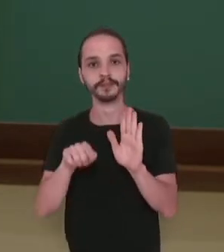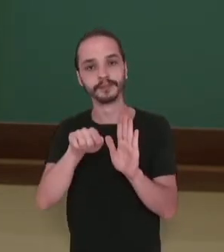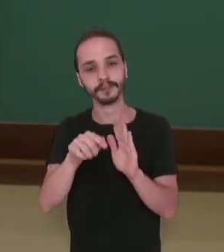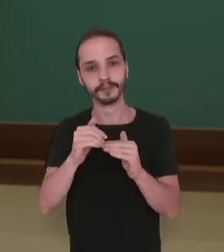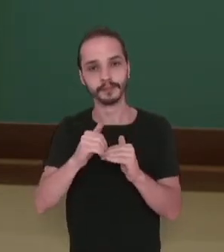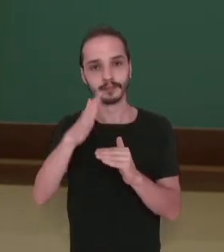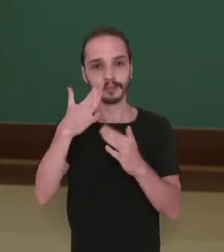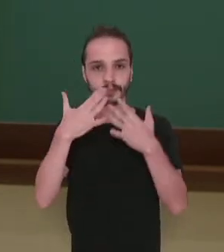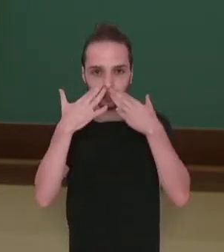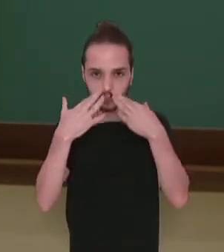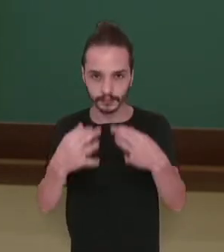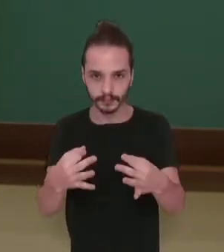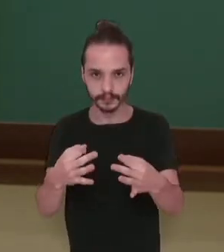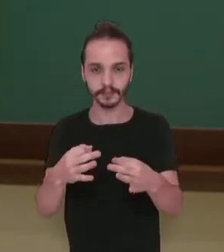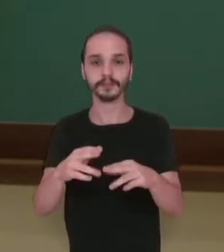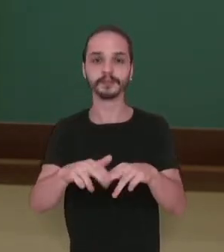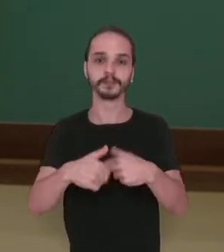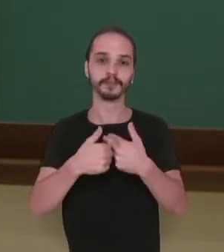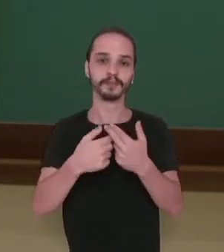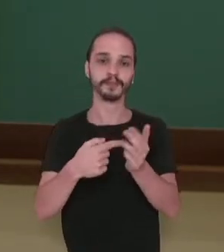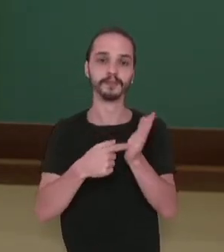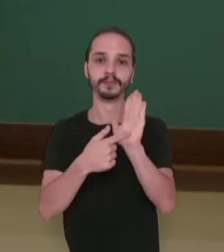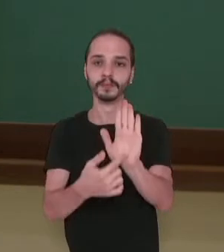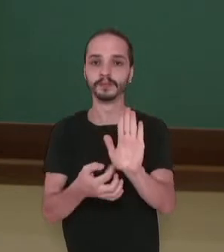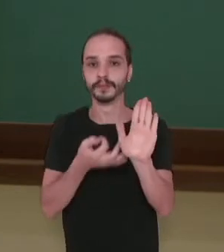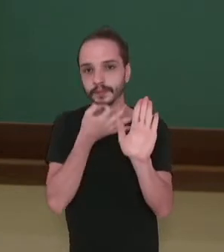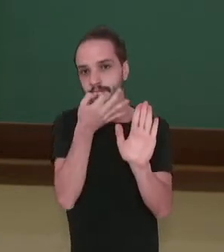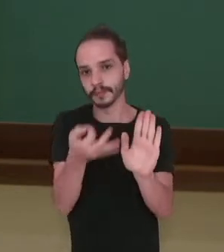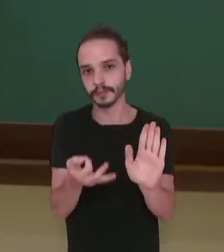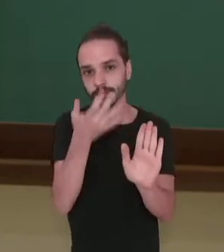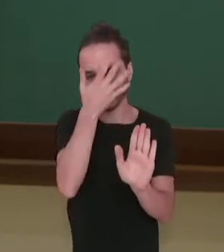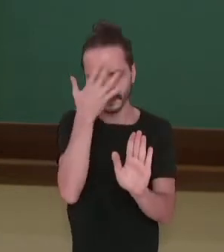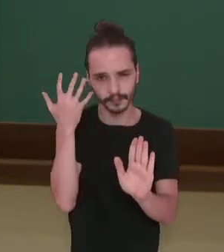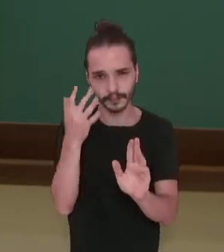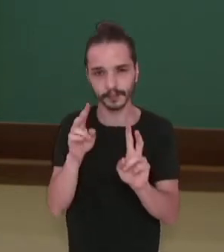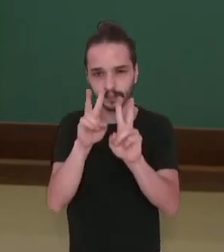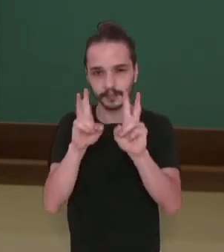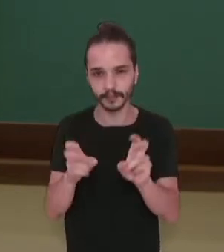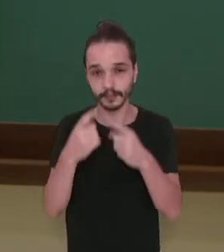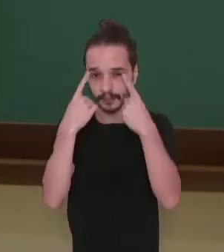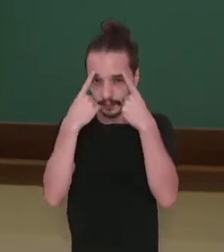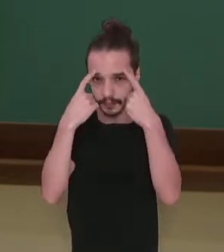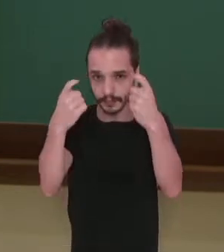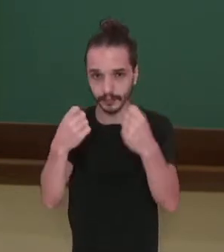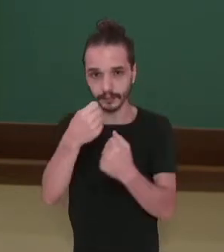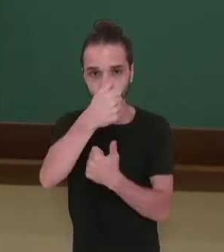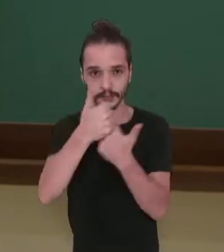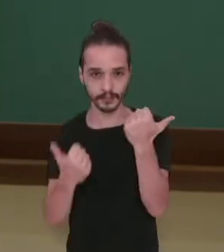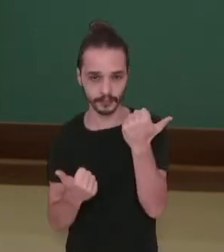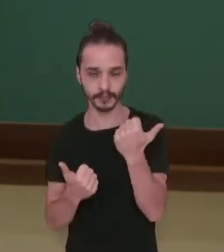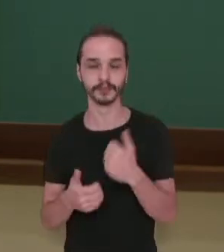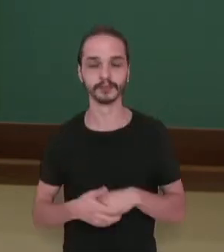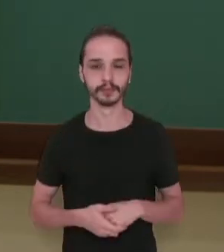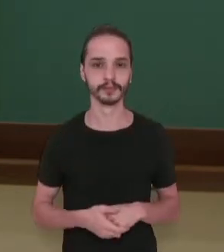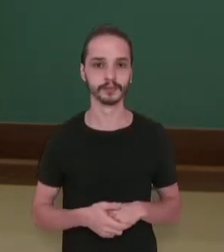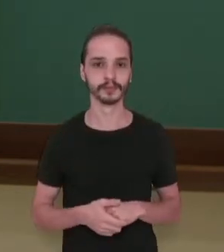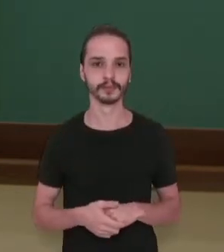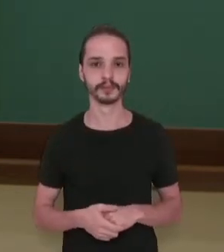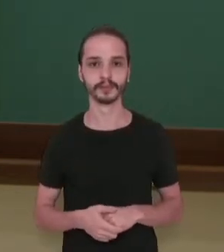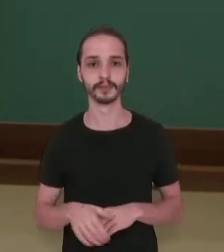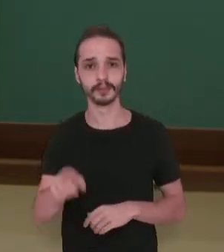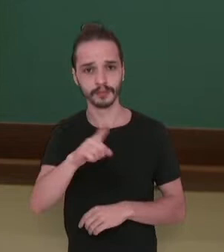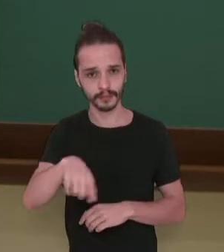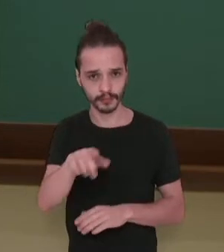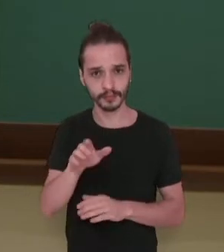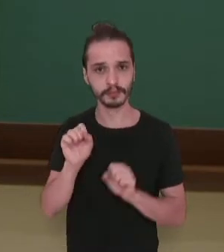uma atenção maior por emitir aí a opinião de alguém, né, a respeito da violência nos campos de futebol. Então, para vocês terem acesso